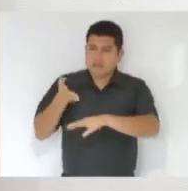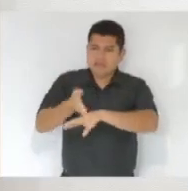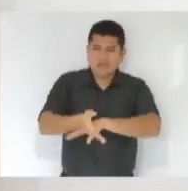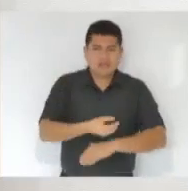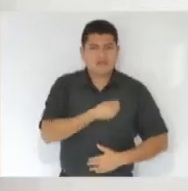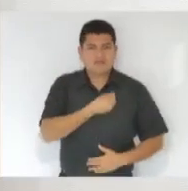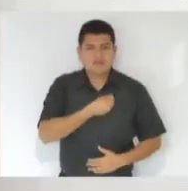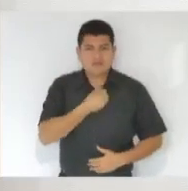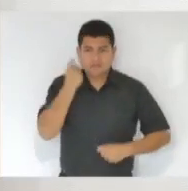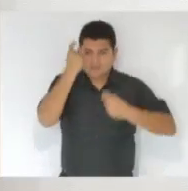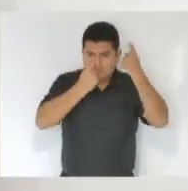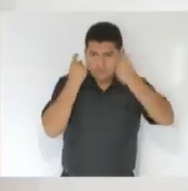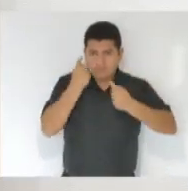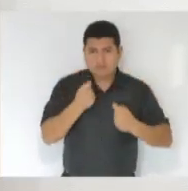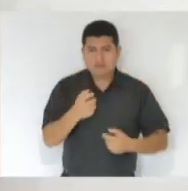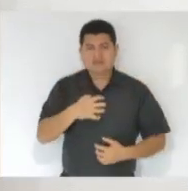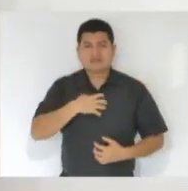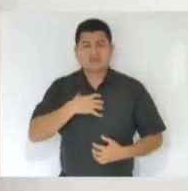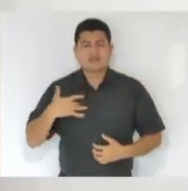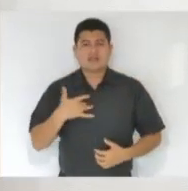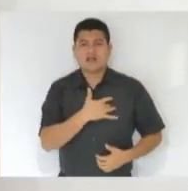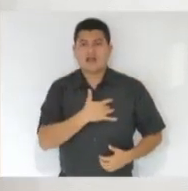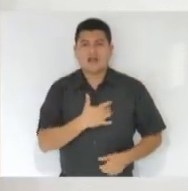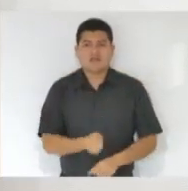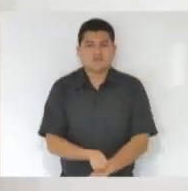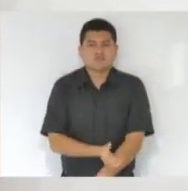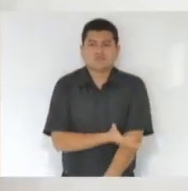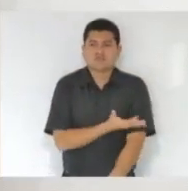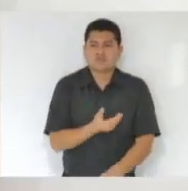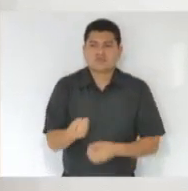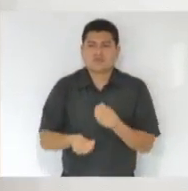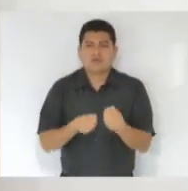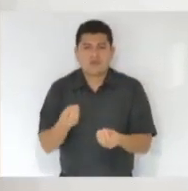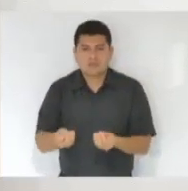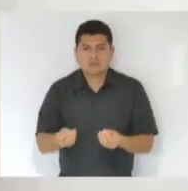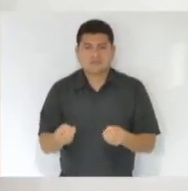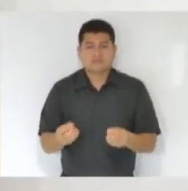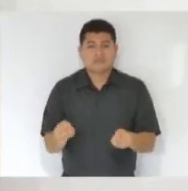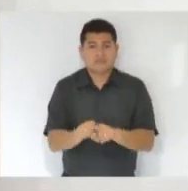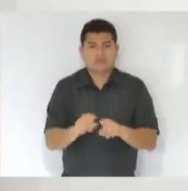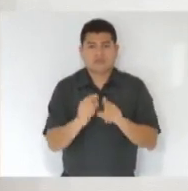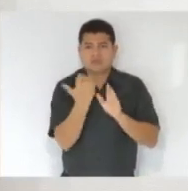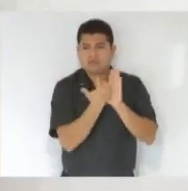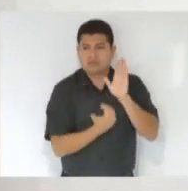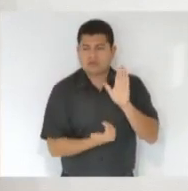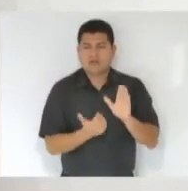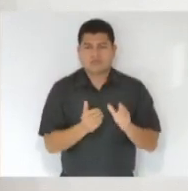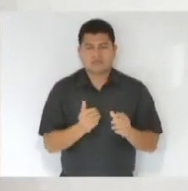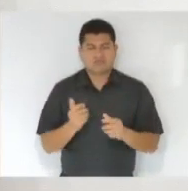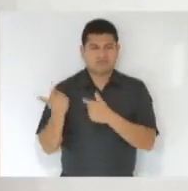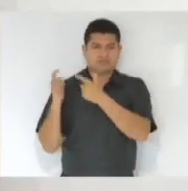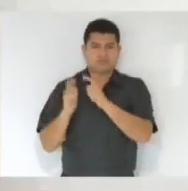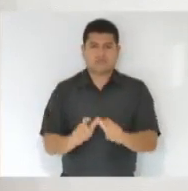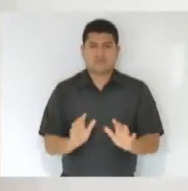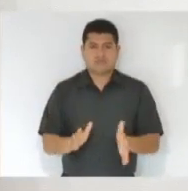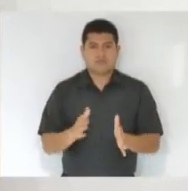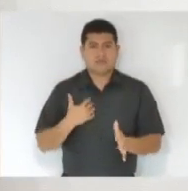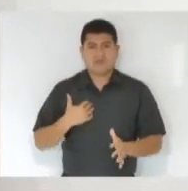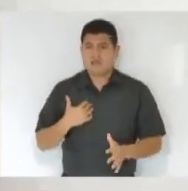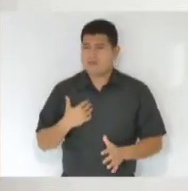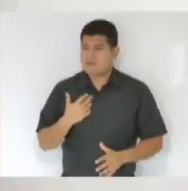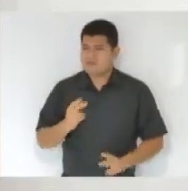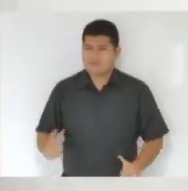sua saúde emocional. Além das obras, além dos programas tradicionais, a nossa maior obra, sem dúvida nenhuma, é a valorização